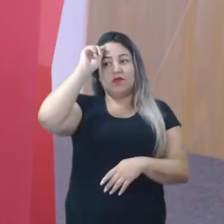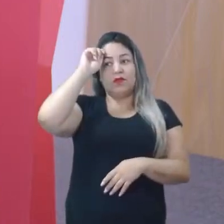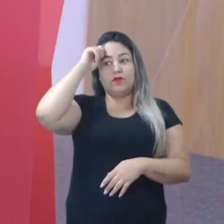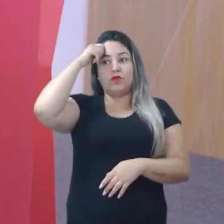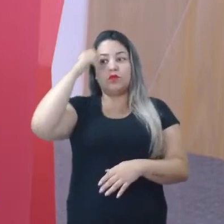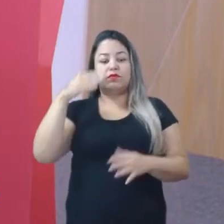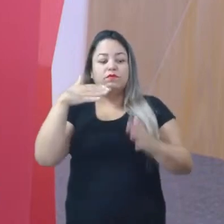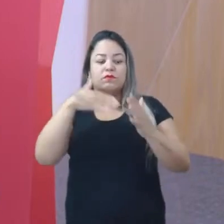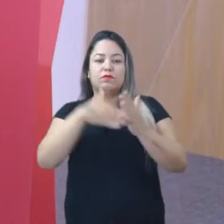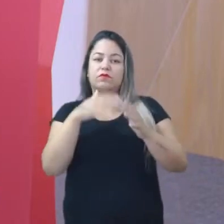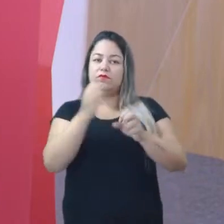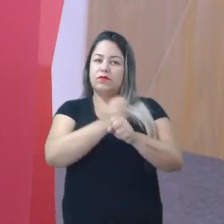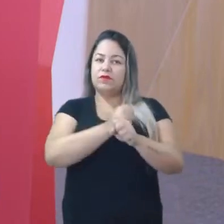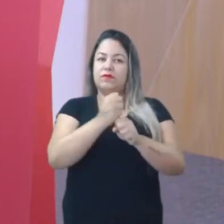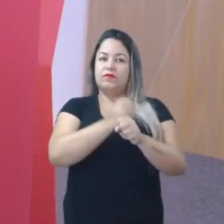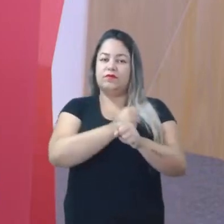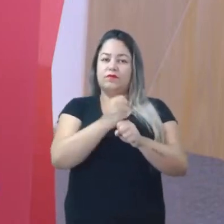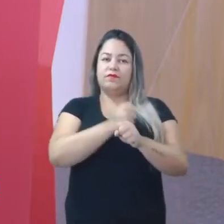últimos anos?